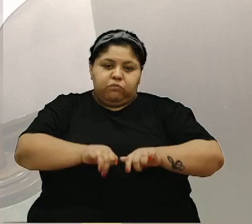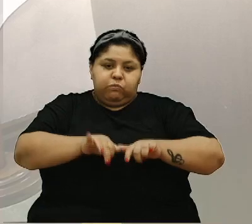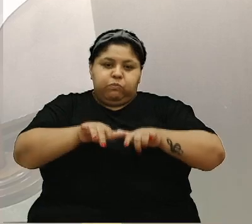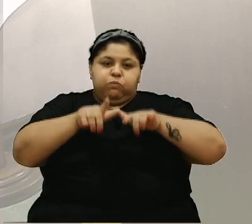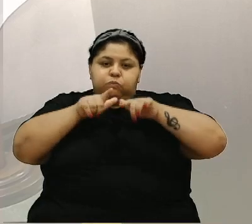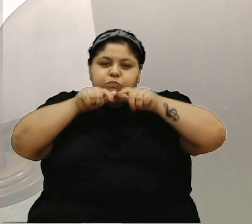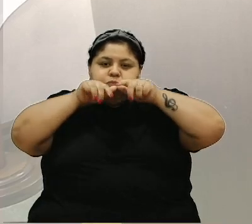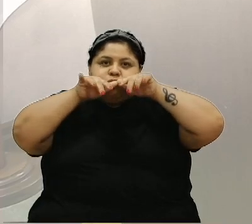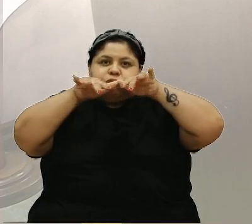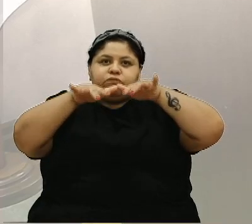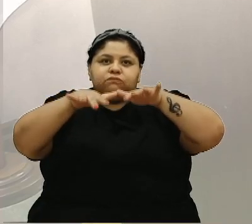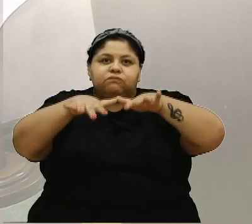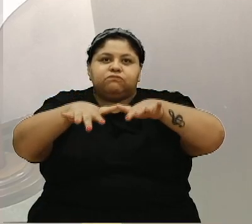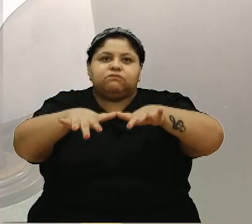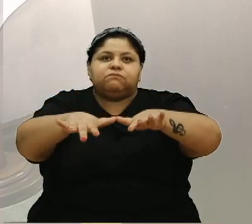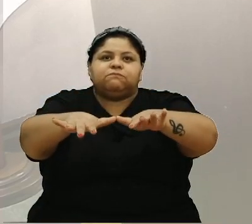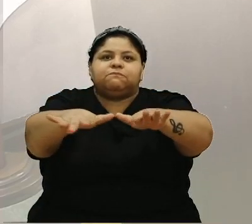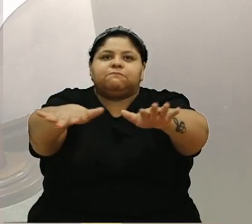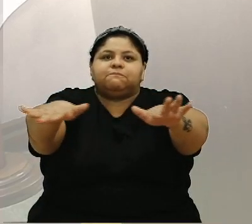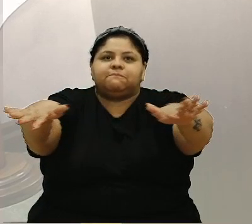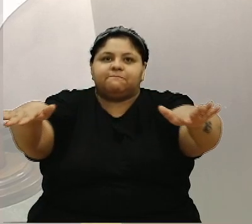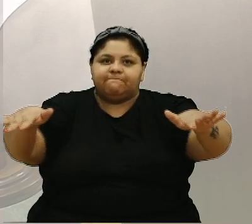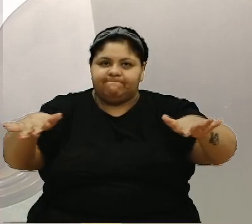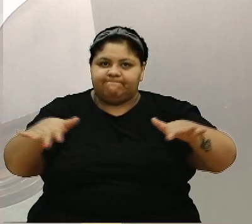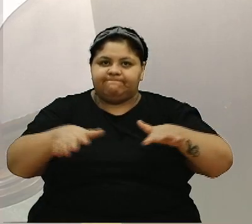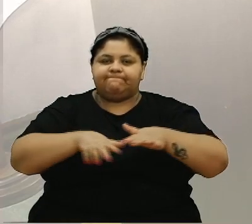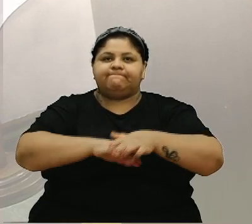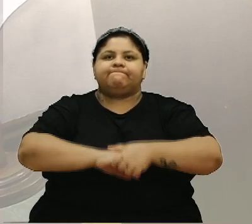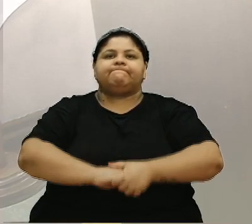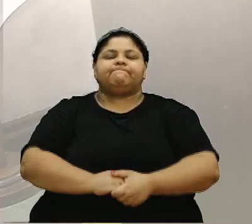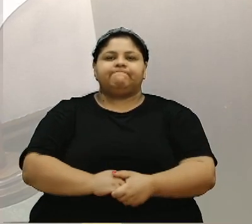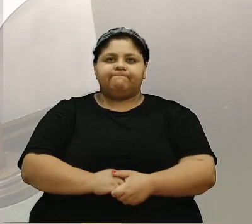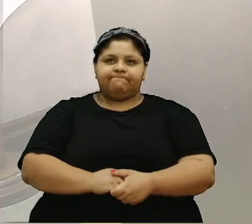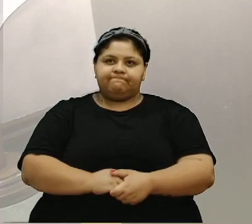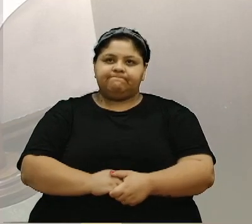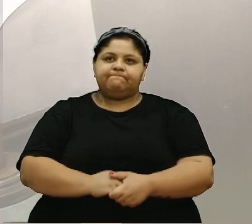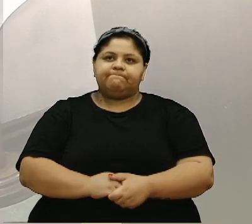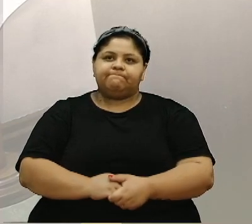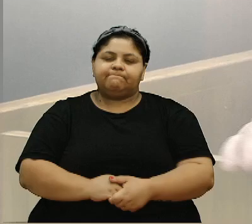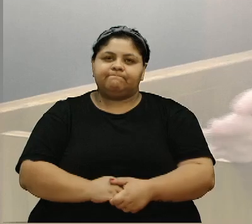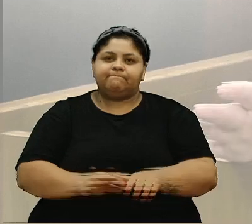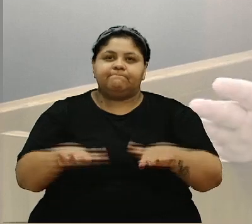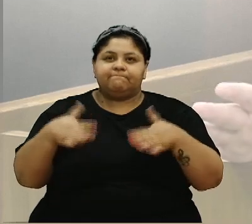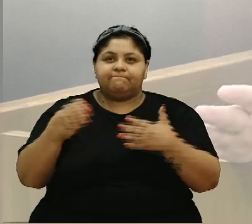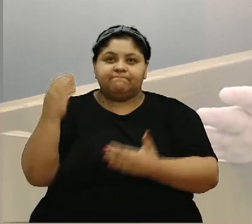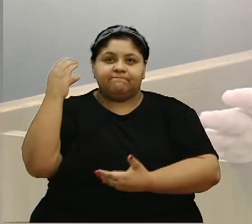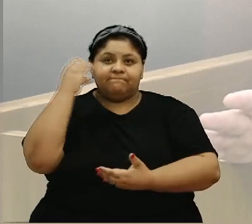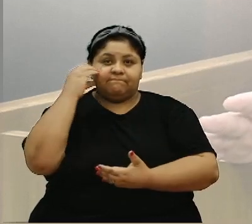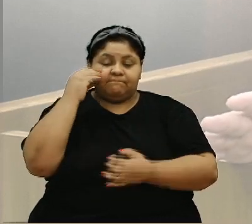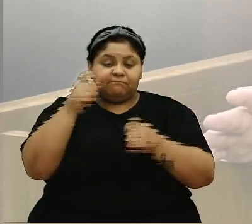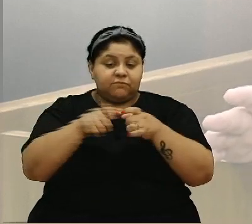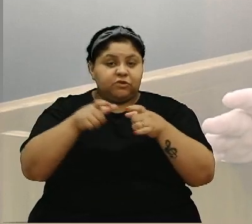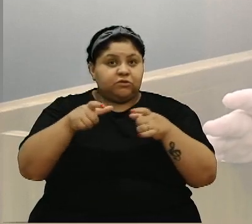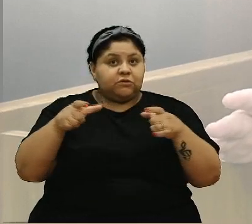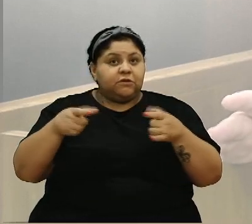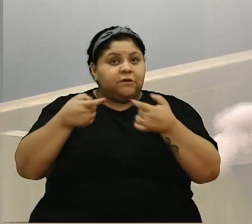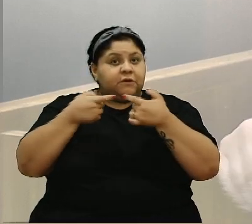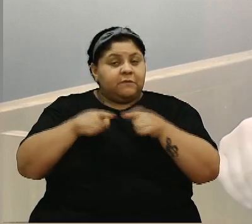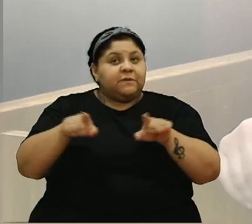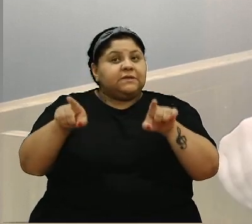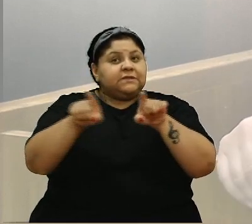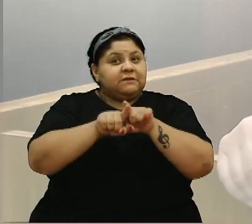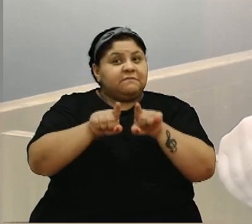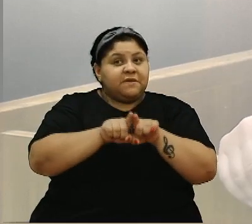sanitária, né, passa e desce ali nessa região, né? Então, o Ganarrec está crescendo cada vez mais, mas a mesma